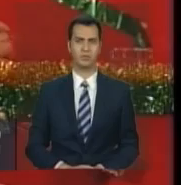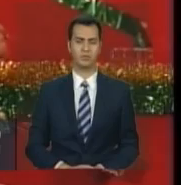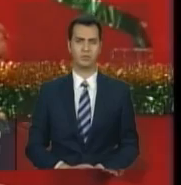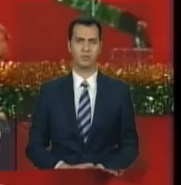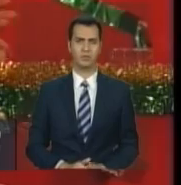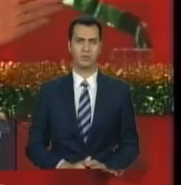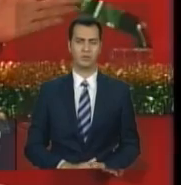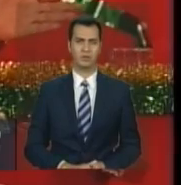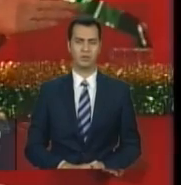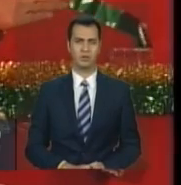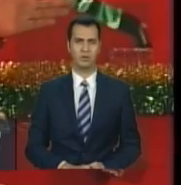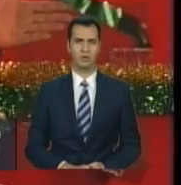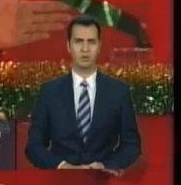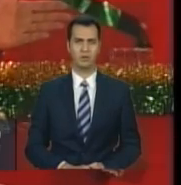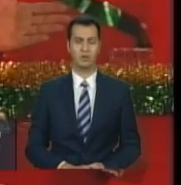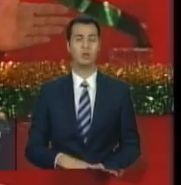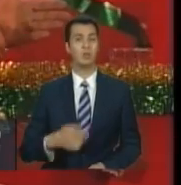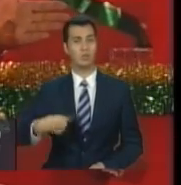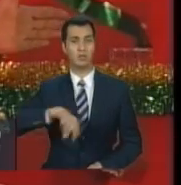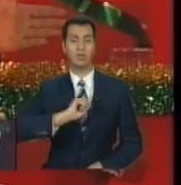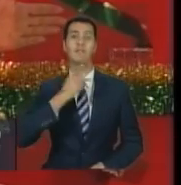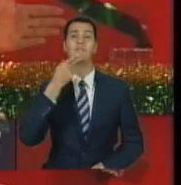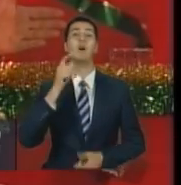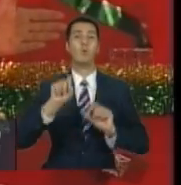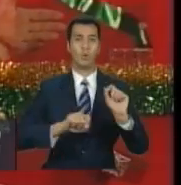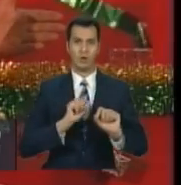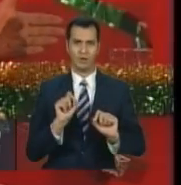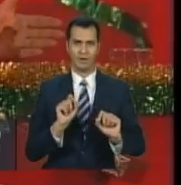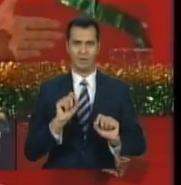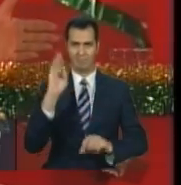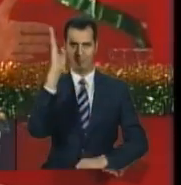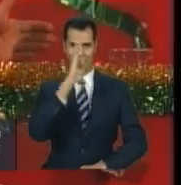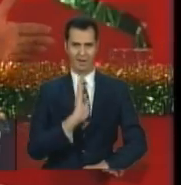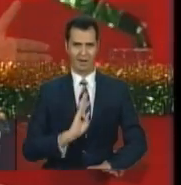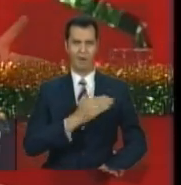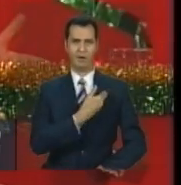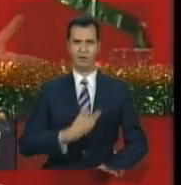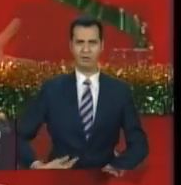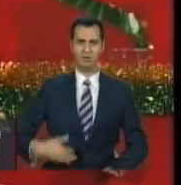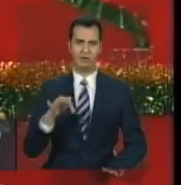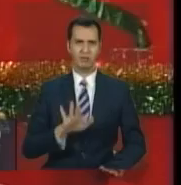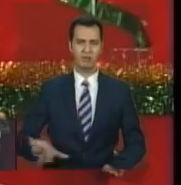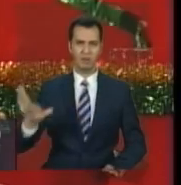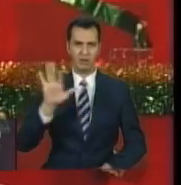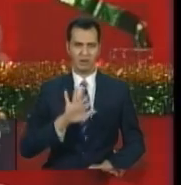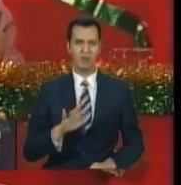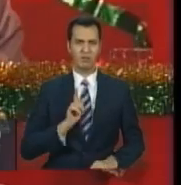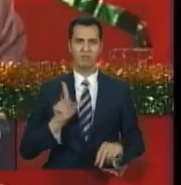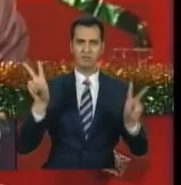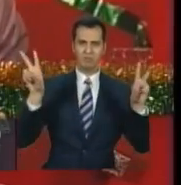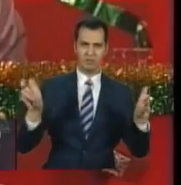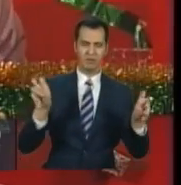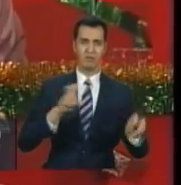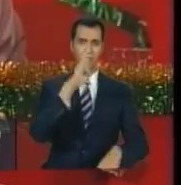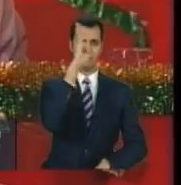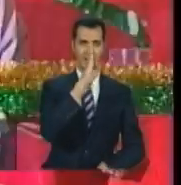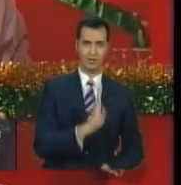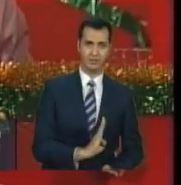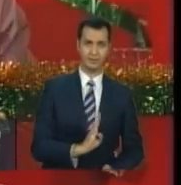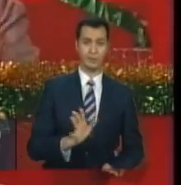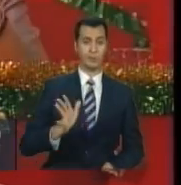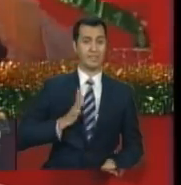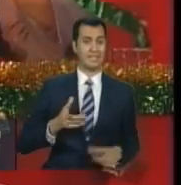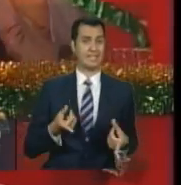Brasil, país rico, é país sem pobreza, o que é que nós estamos querendo dizer com